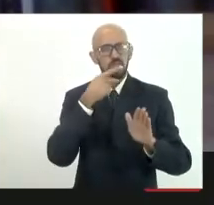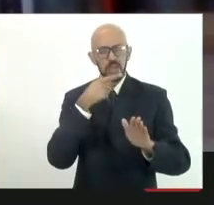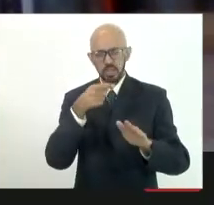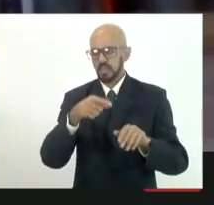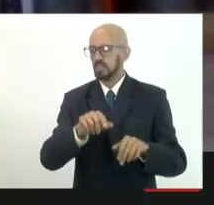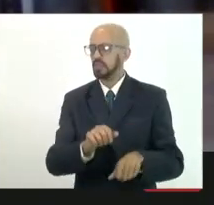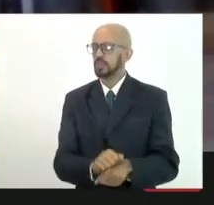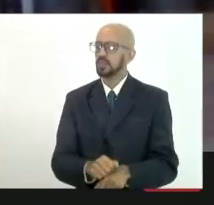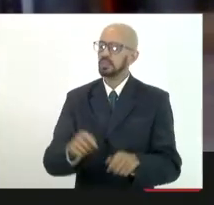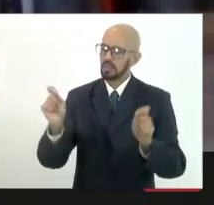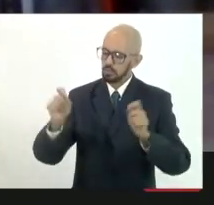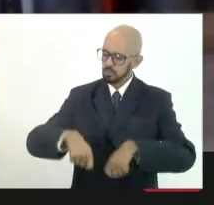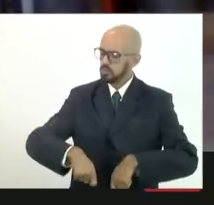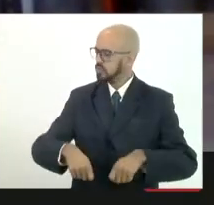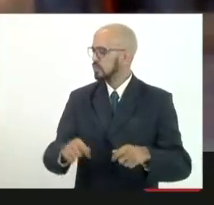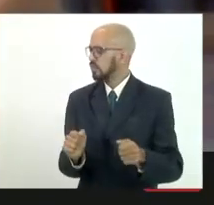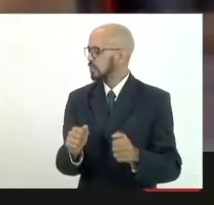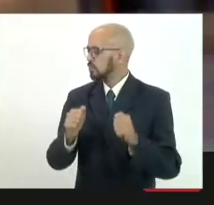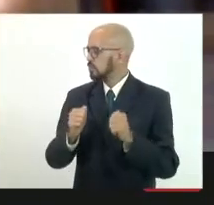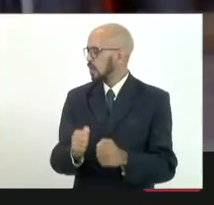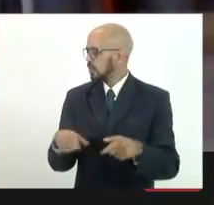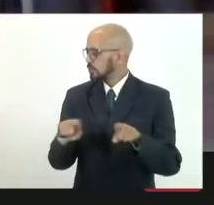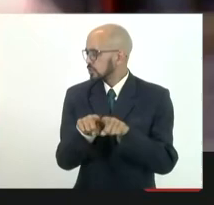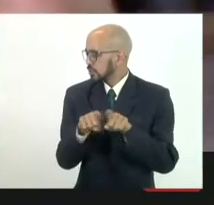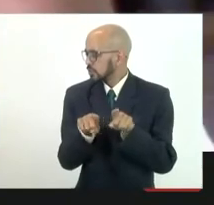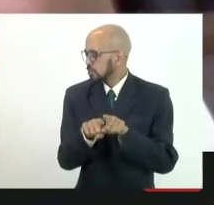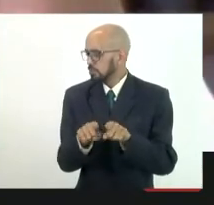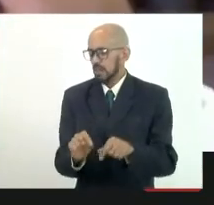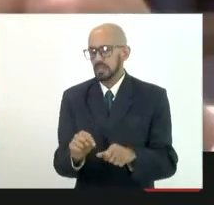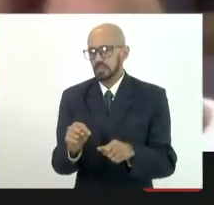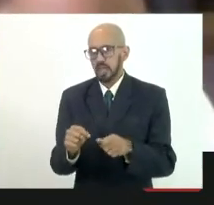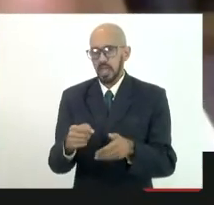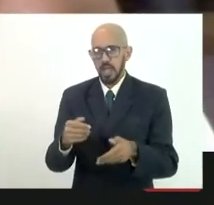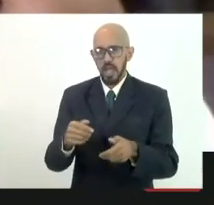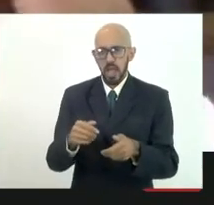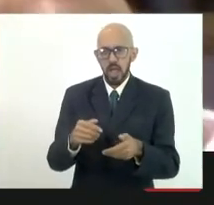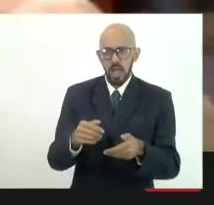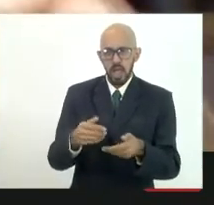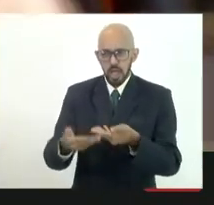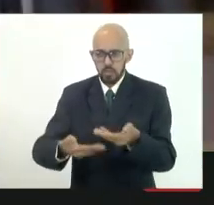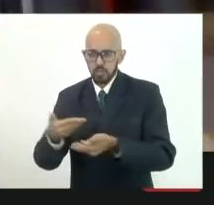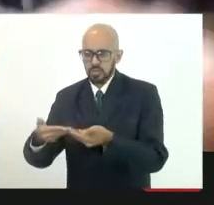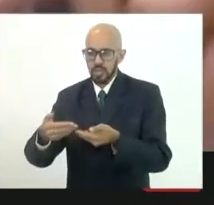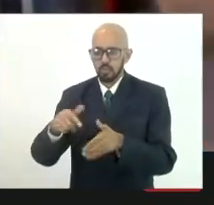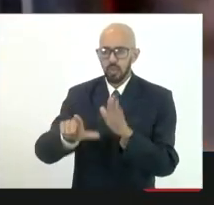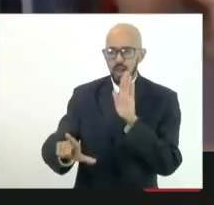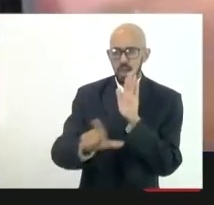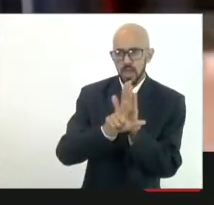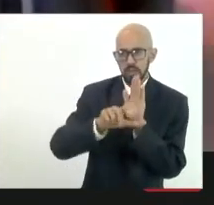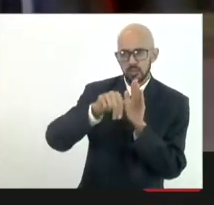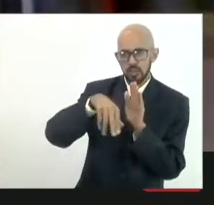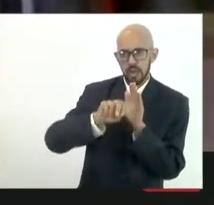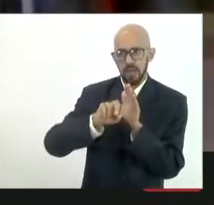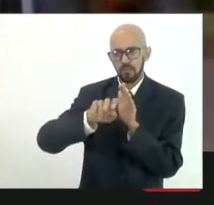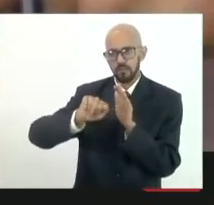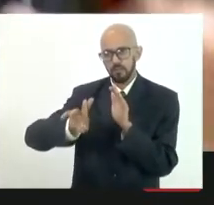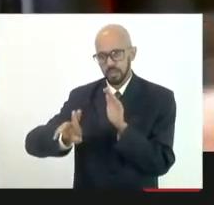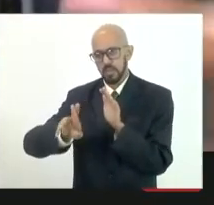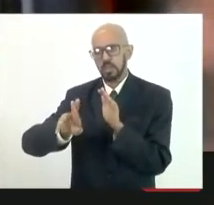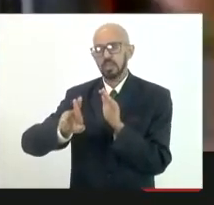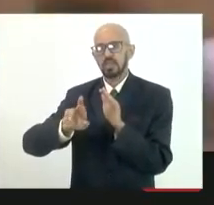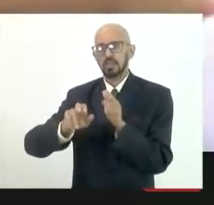possível. Creio que isso pode ser associado ao trabalho do NAVI, da Lei 9.118, na identificação,